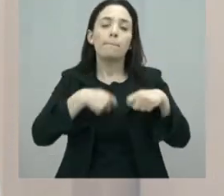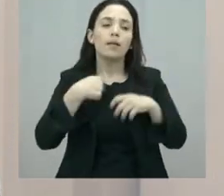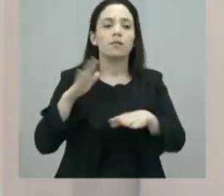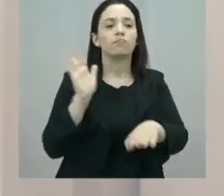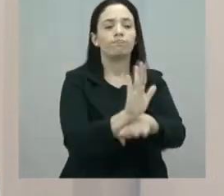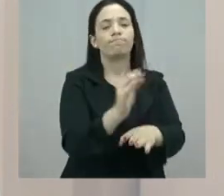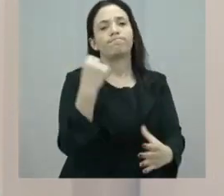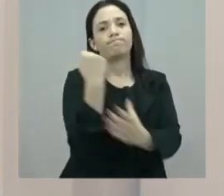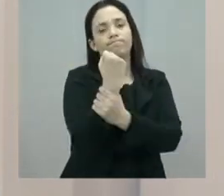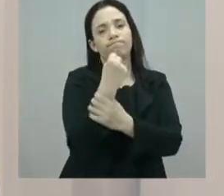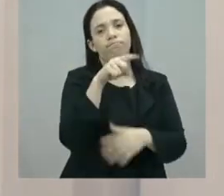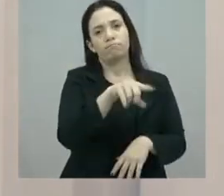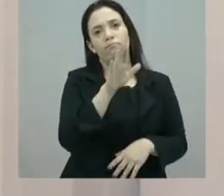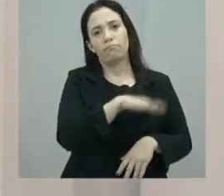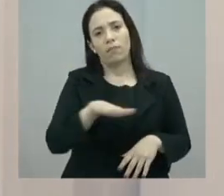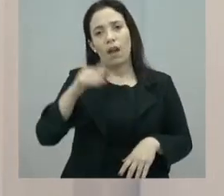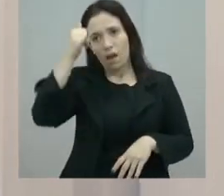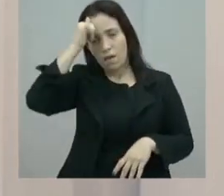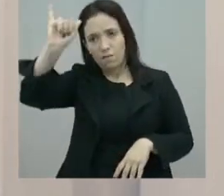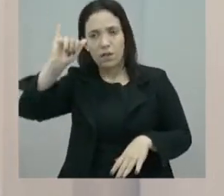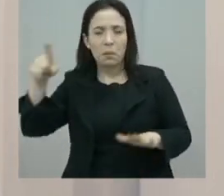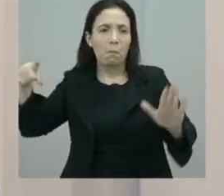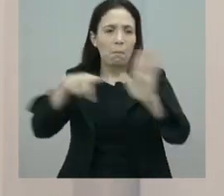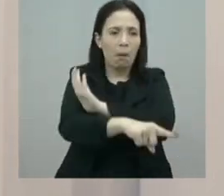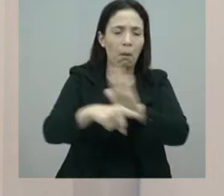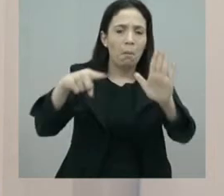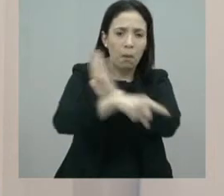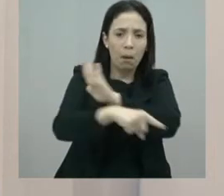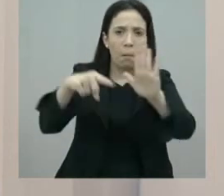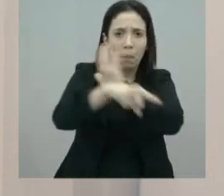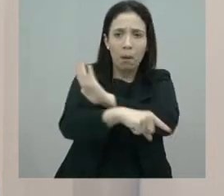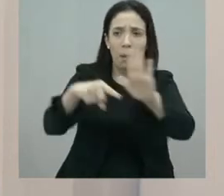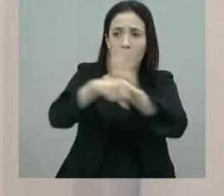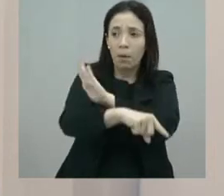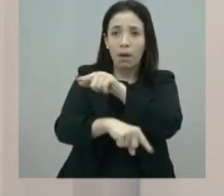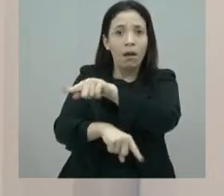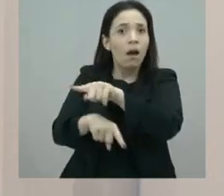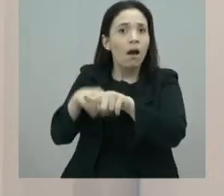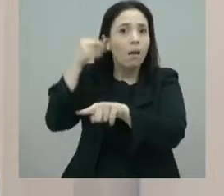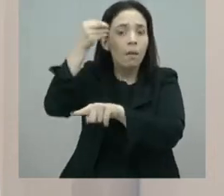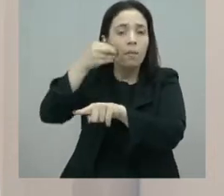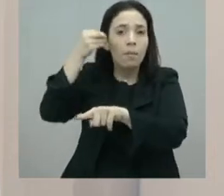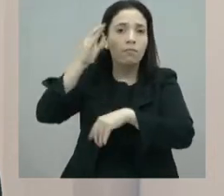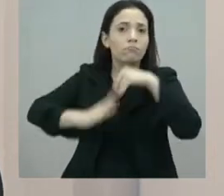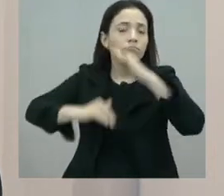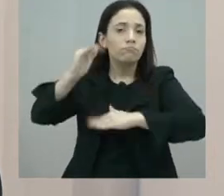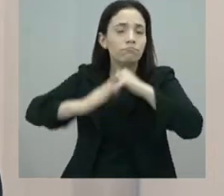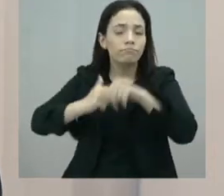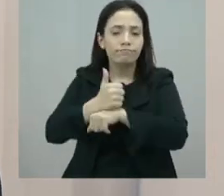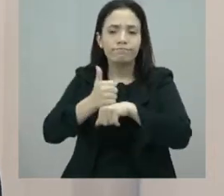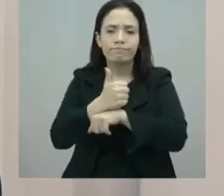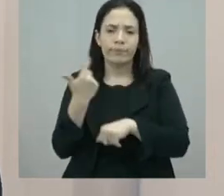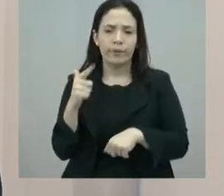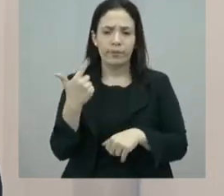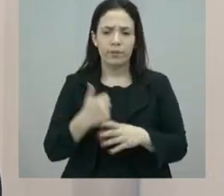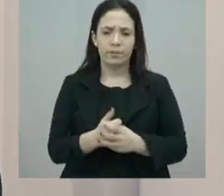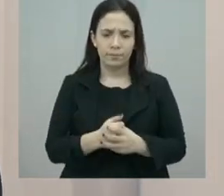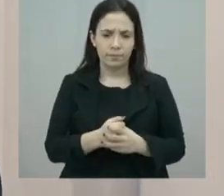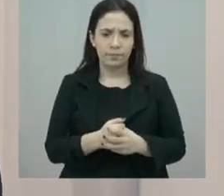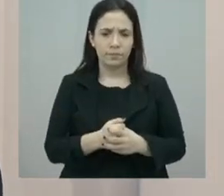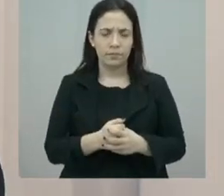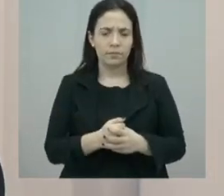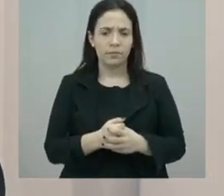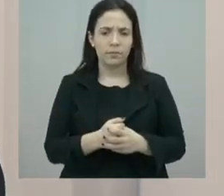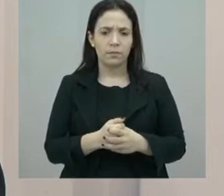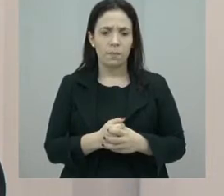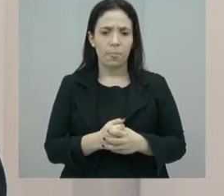proteger essa criança das perguntas de quem não é capacitado para fazer a escuta especializada. Eu gosto